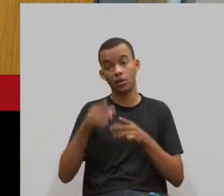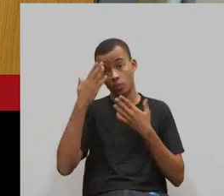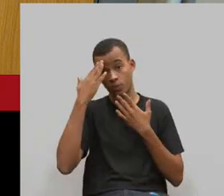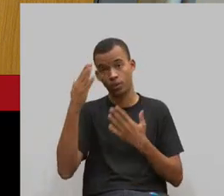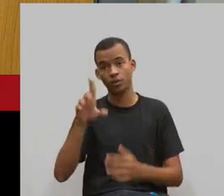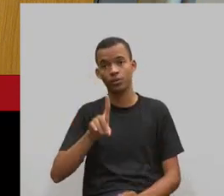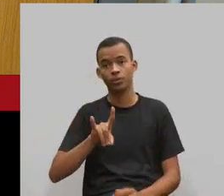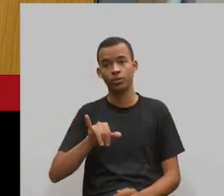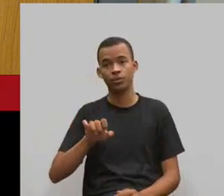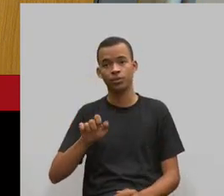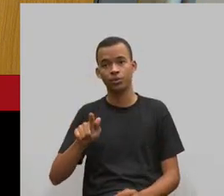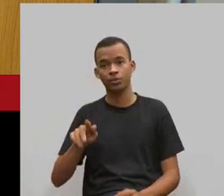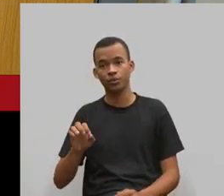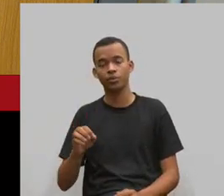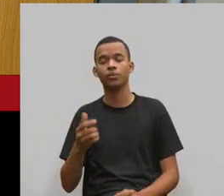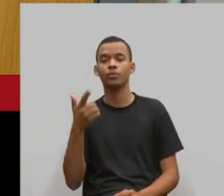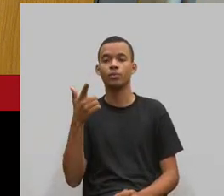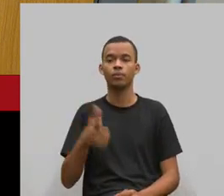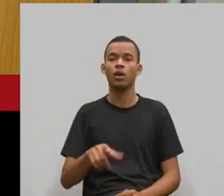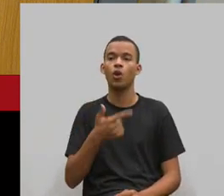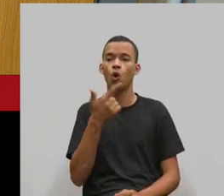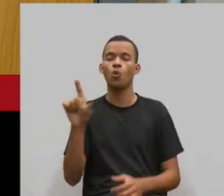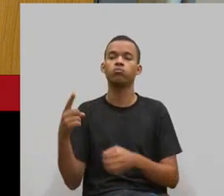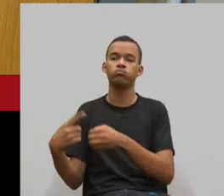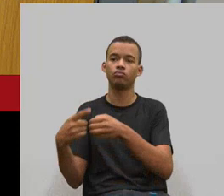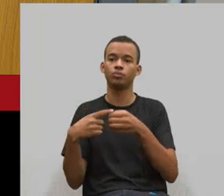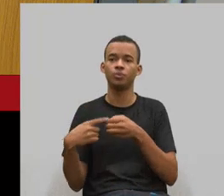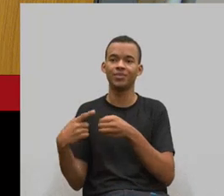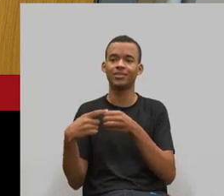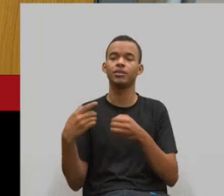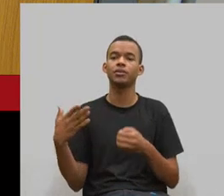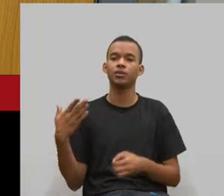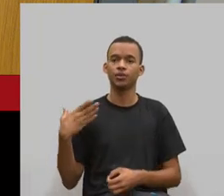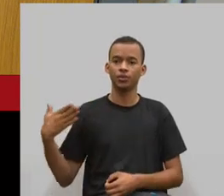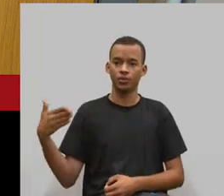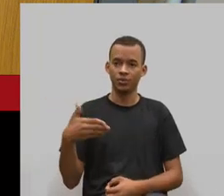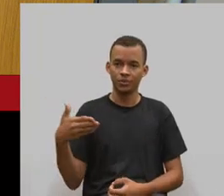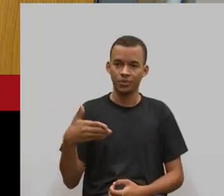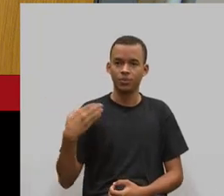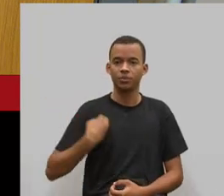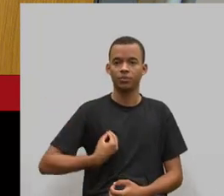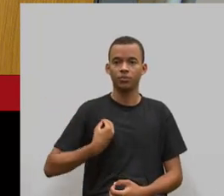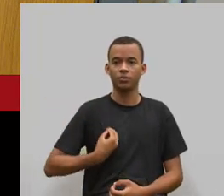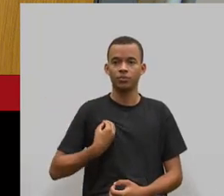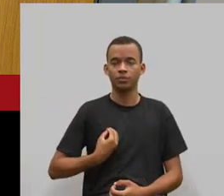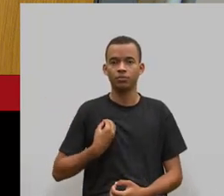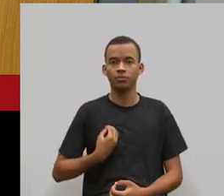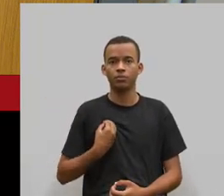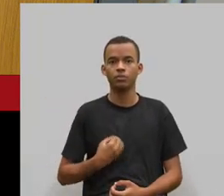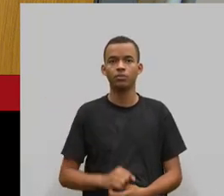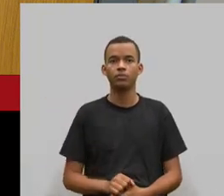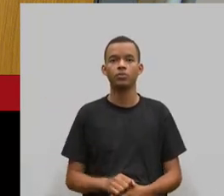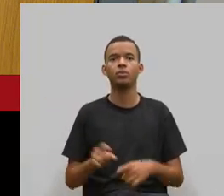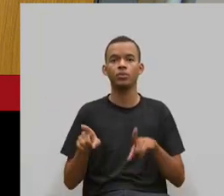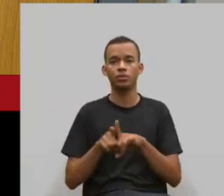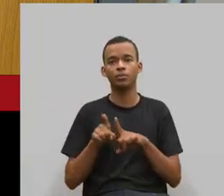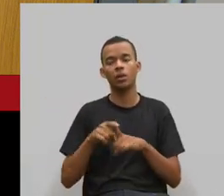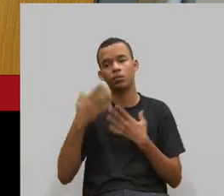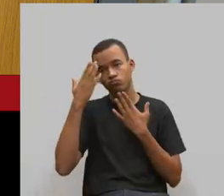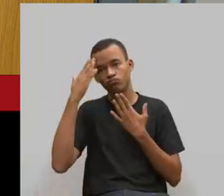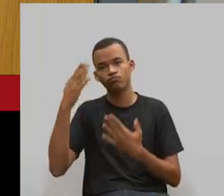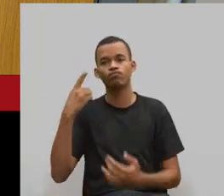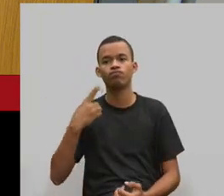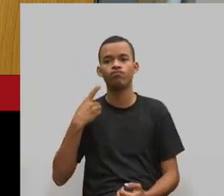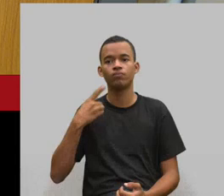agradeço os demais municípios aqui presentes e dizer primeiramente parabenizar a deputada na era Rocha pela iniciativa de